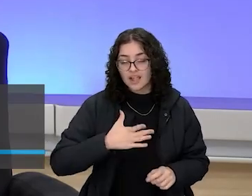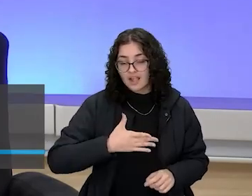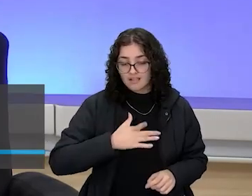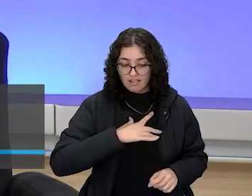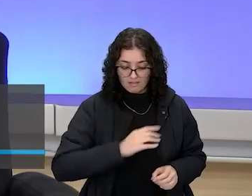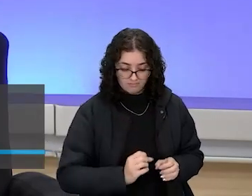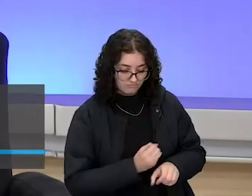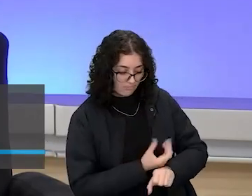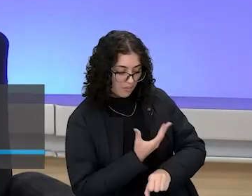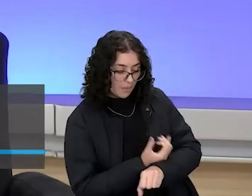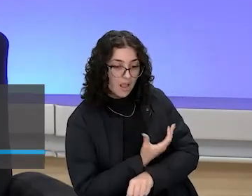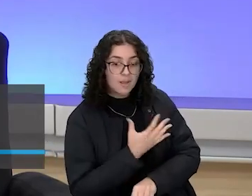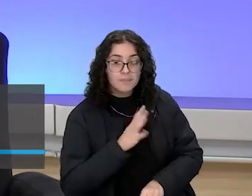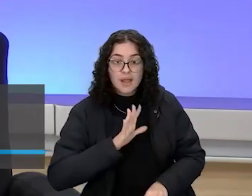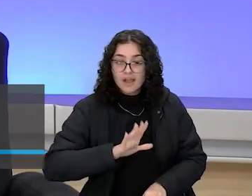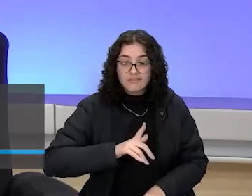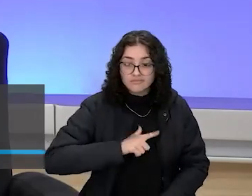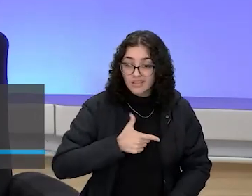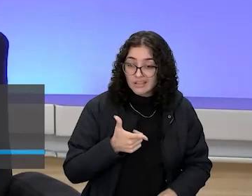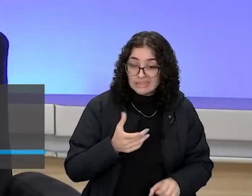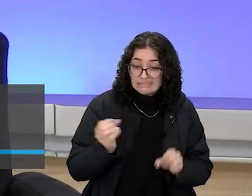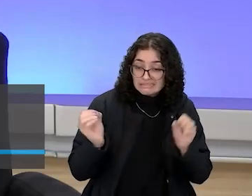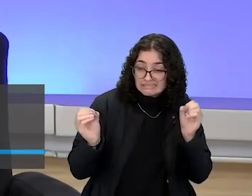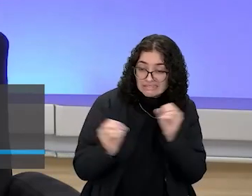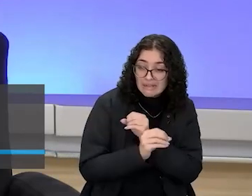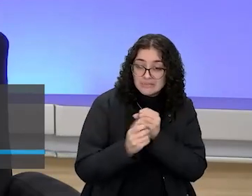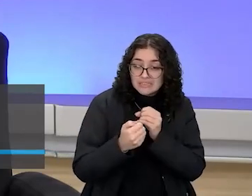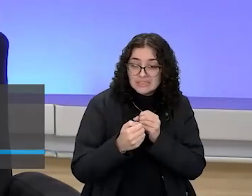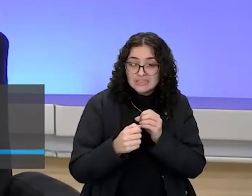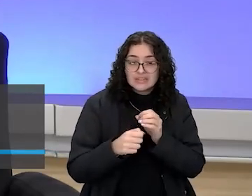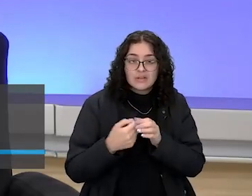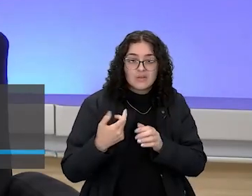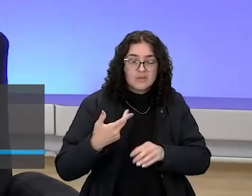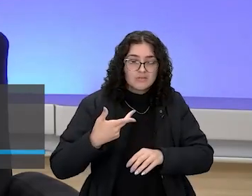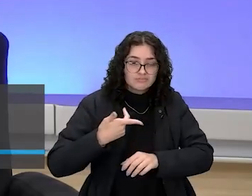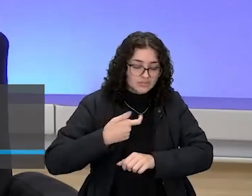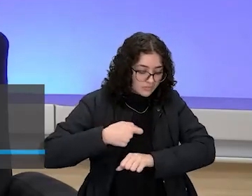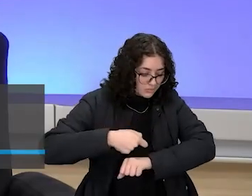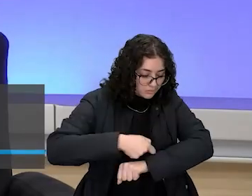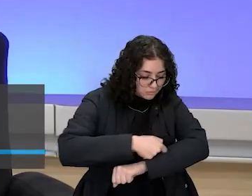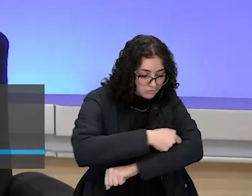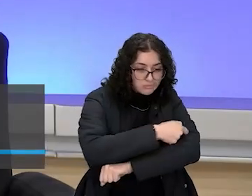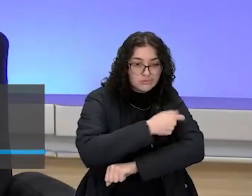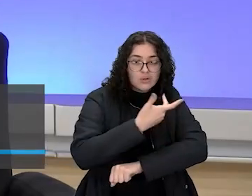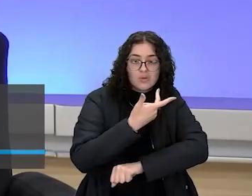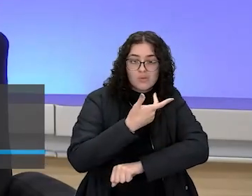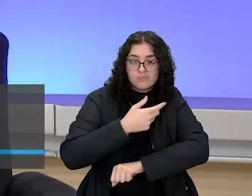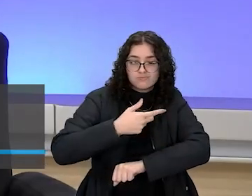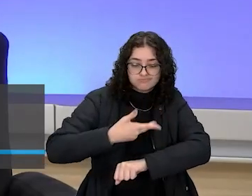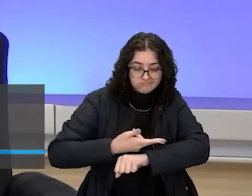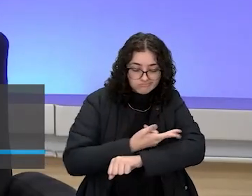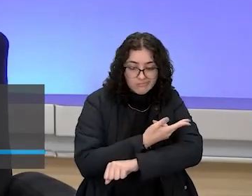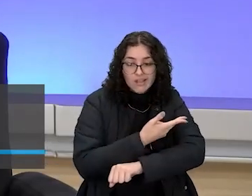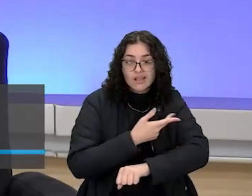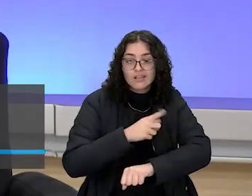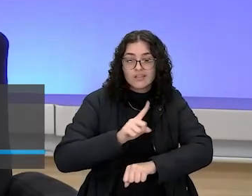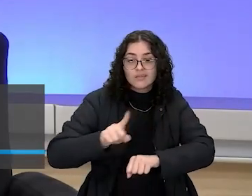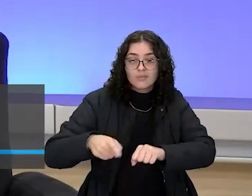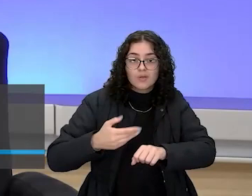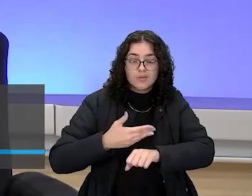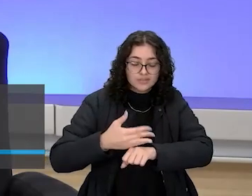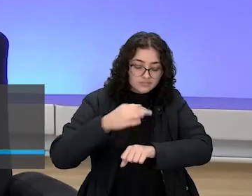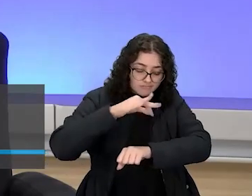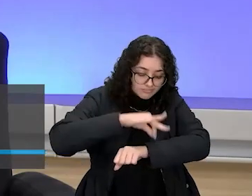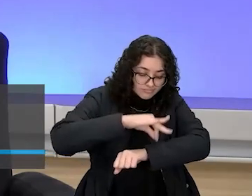ou se não tem nada, ele vai partir do zero, vai ter que cortar lá a grama que tem e começar o